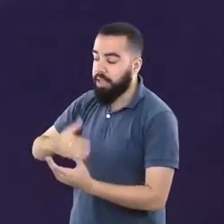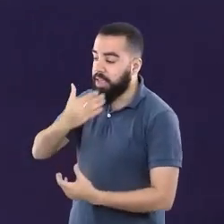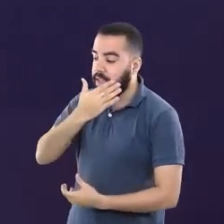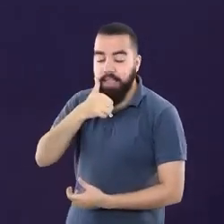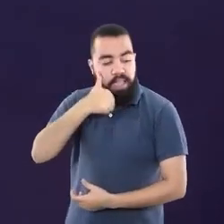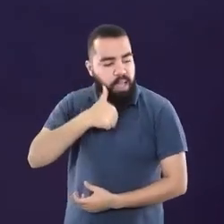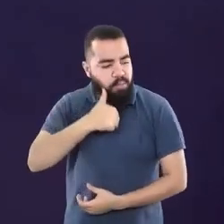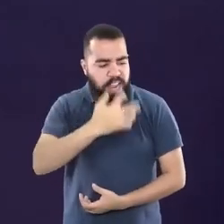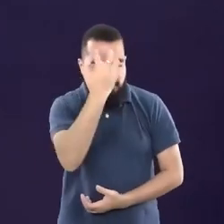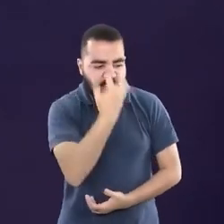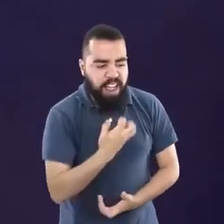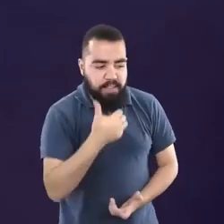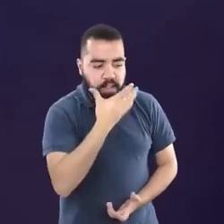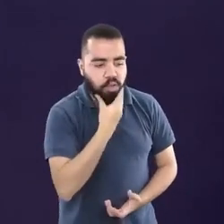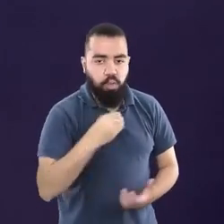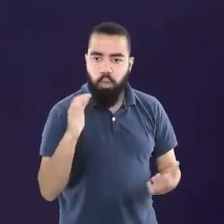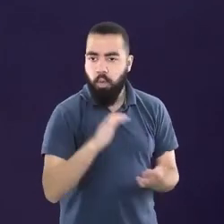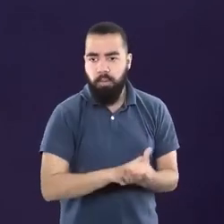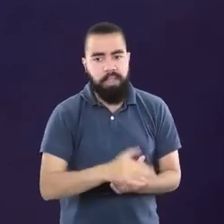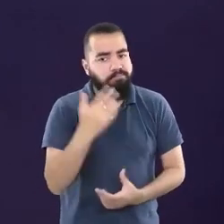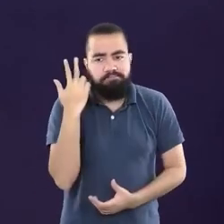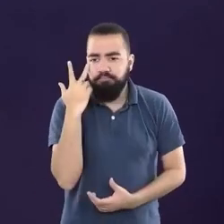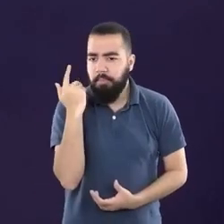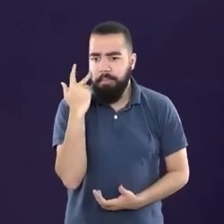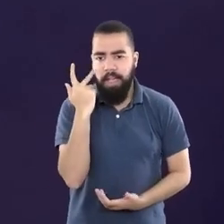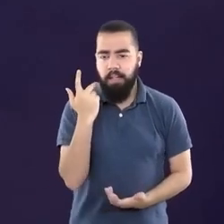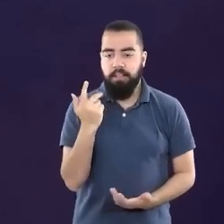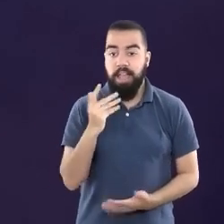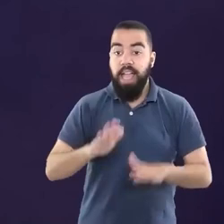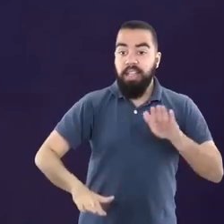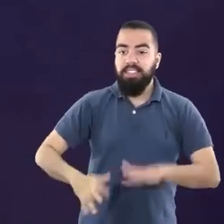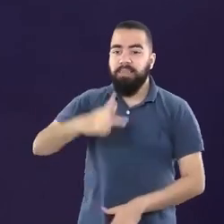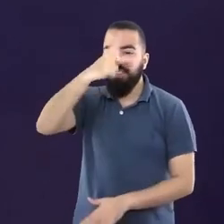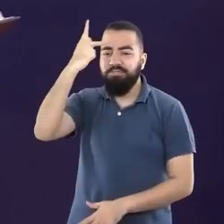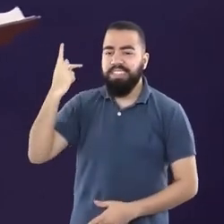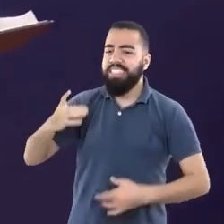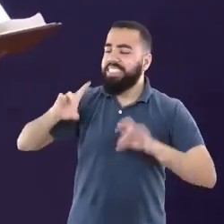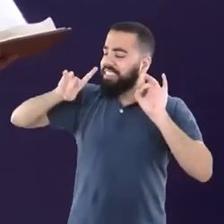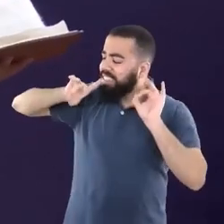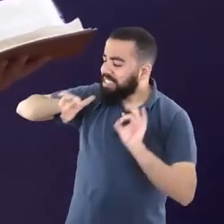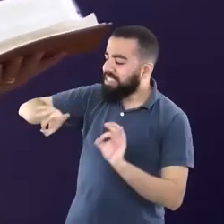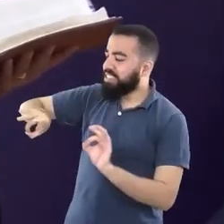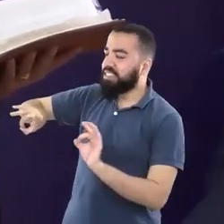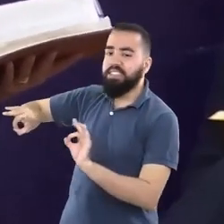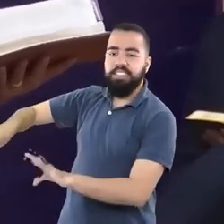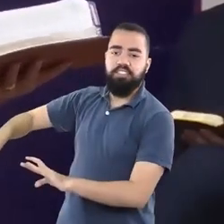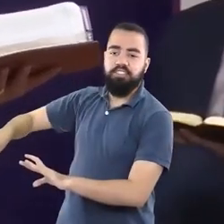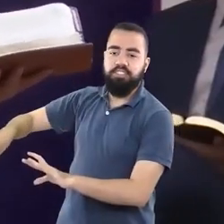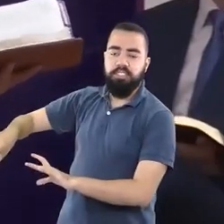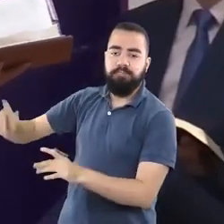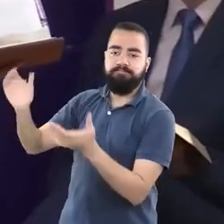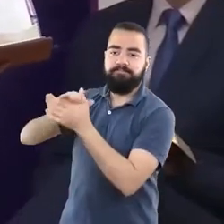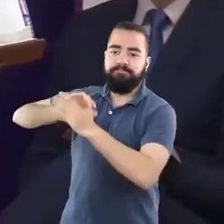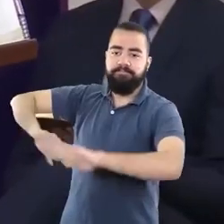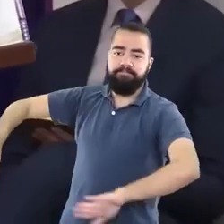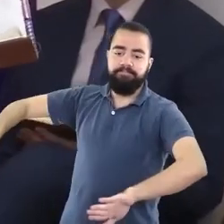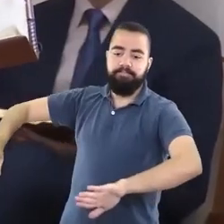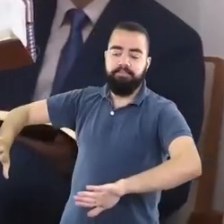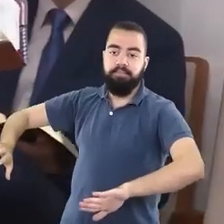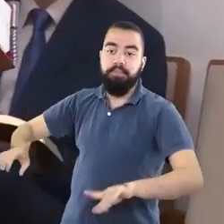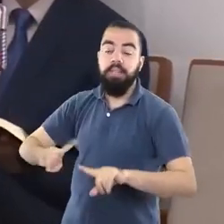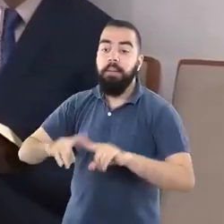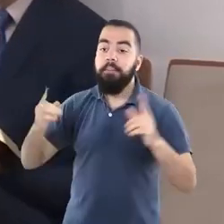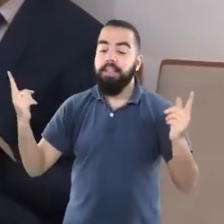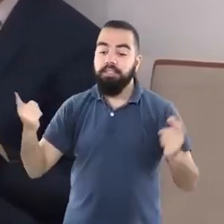jeito. Tem muitas pessoas que já jogaram a toalha. E eu quero encorajar você hoje, em nome de Jesus, a restaurar o seu